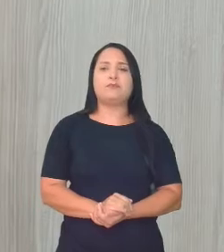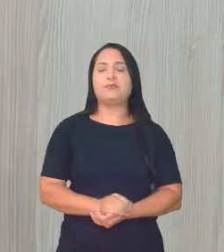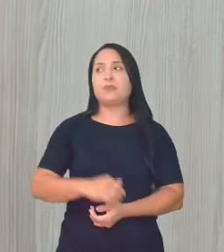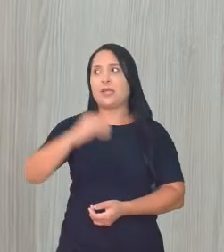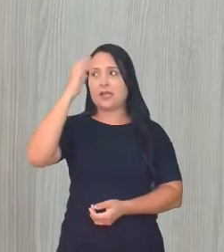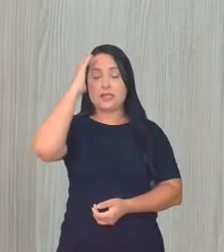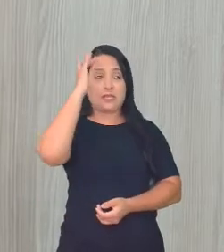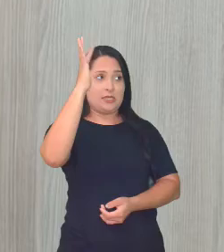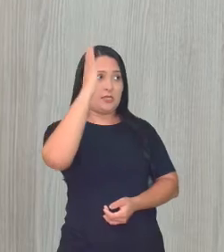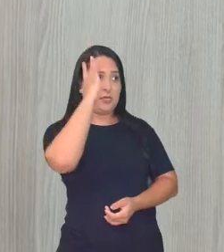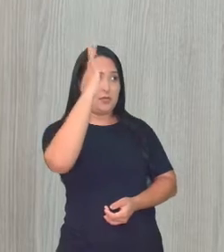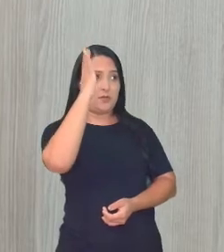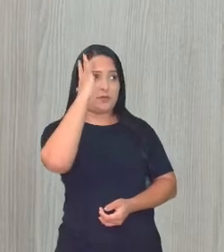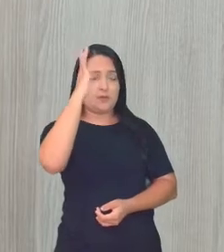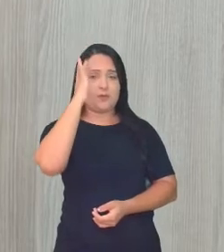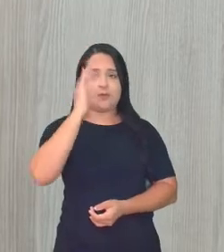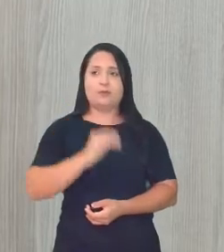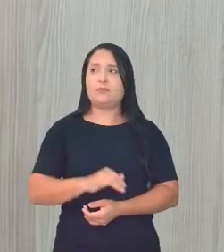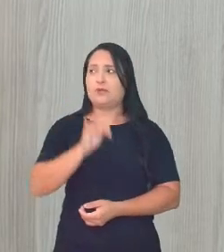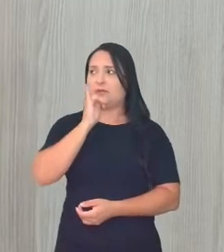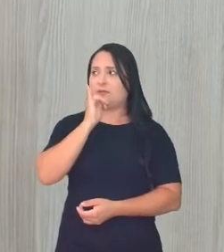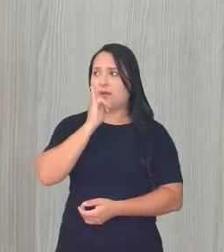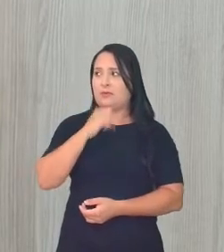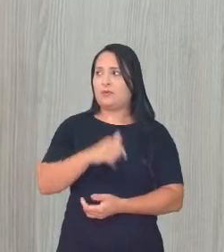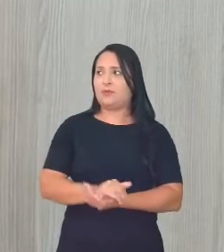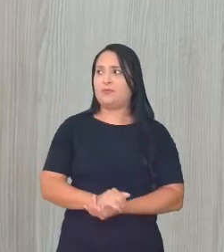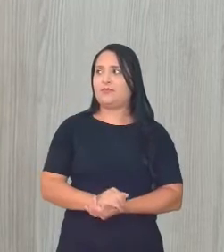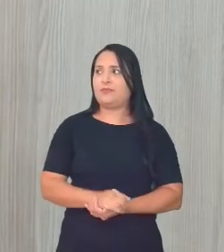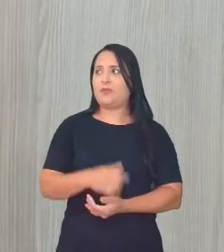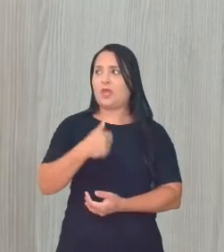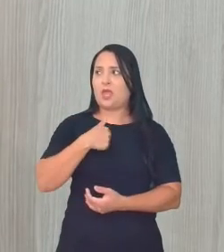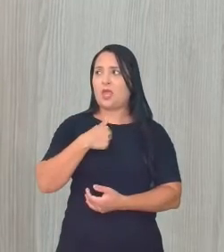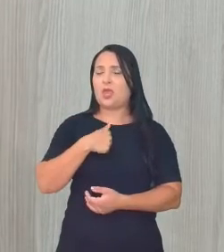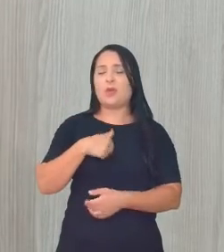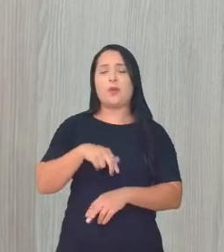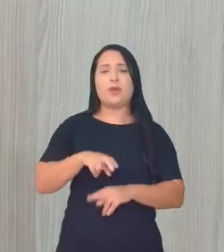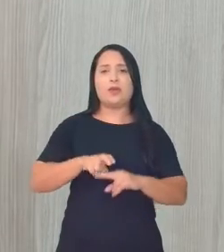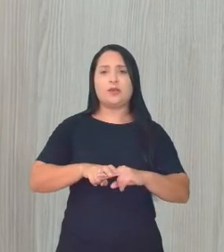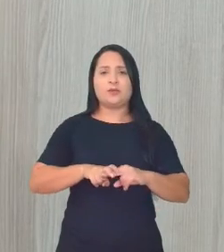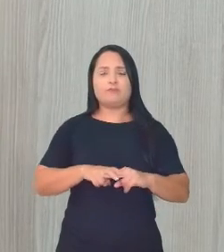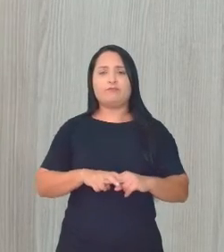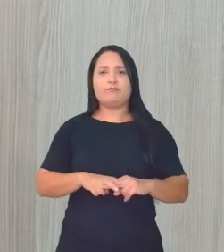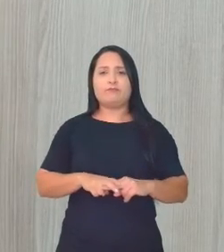Na teoria, a gente pegava assim, ó, pronto, eu aqui, ó. Se eu começar aqui, professor, agora fazer